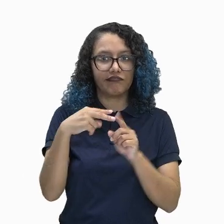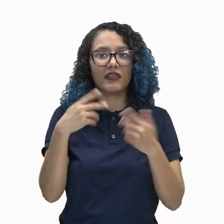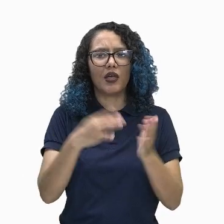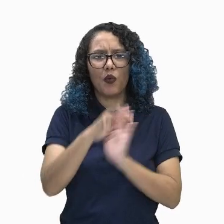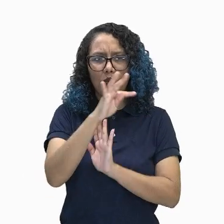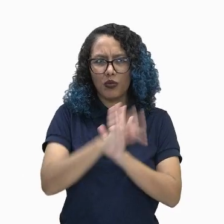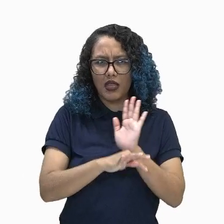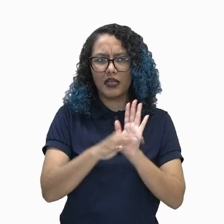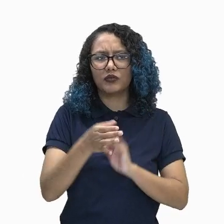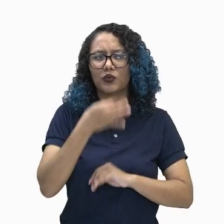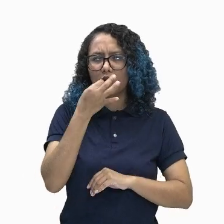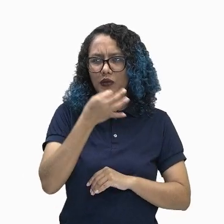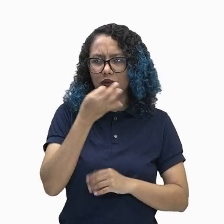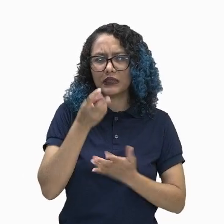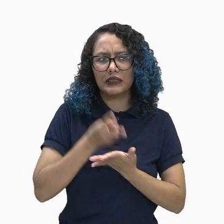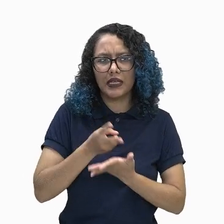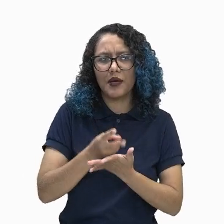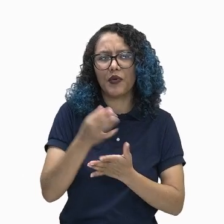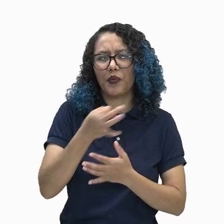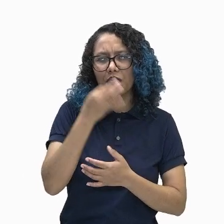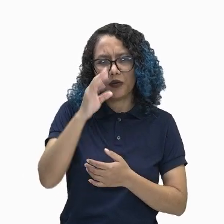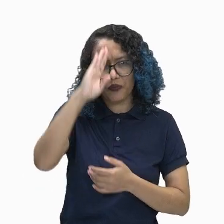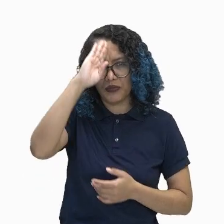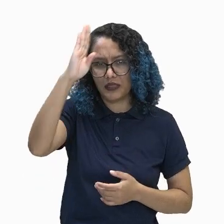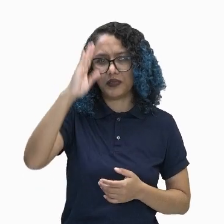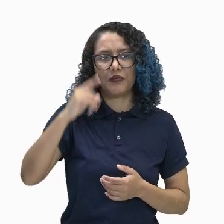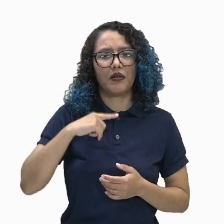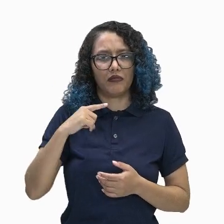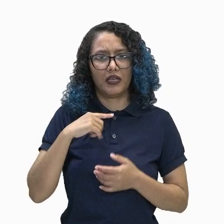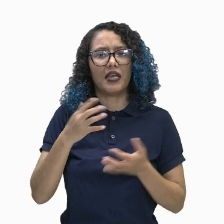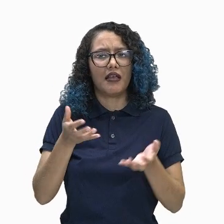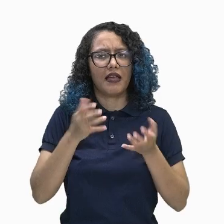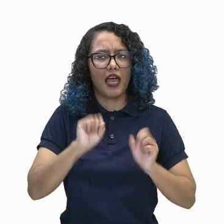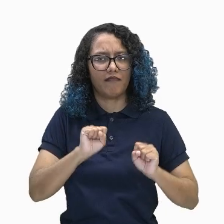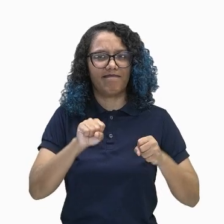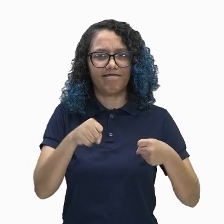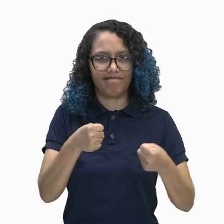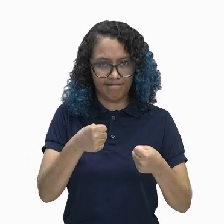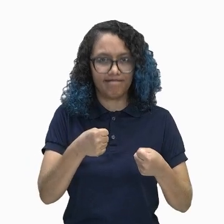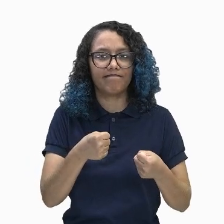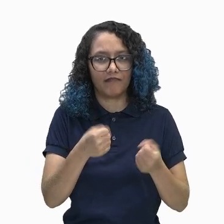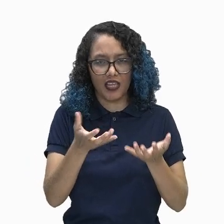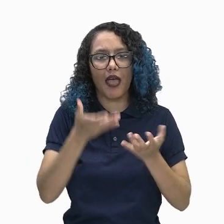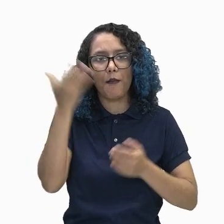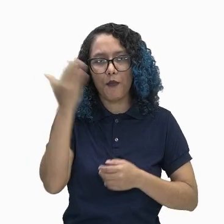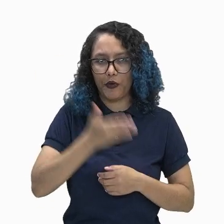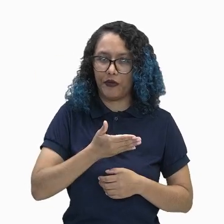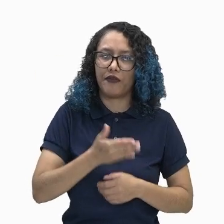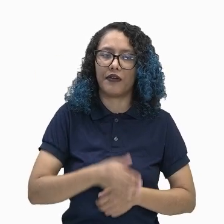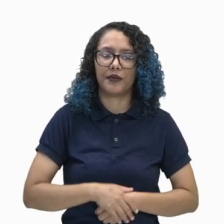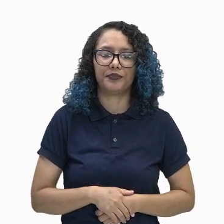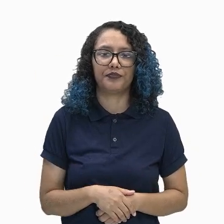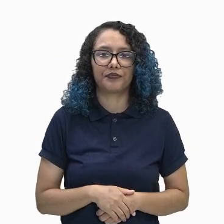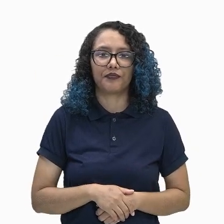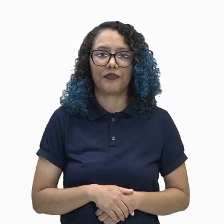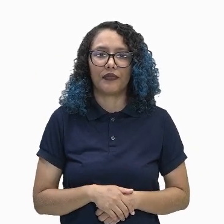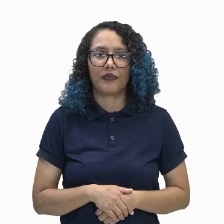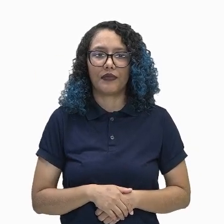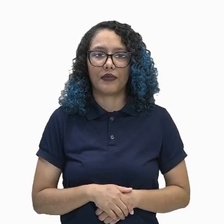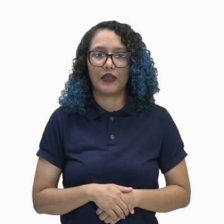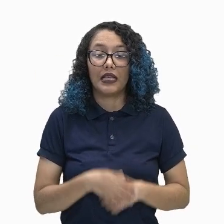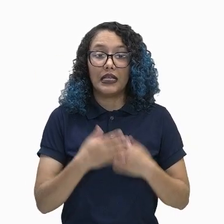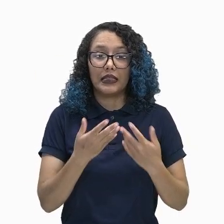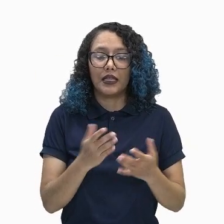argumentativo sempre vai ter uma opinião principal que ele quer defender, ok? E aí, observem